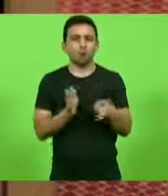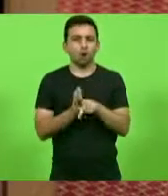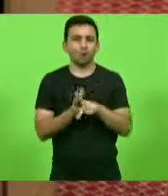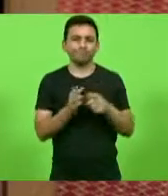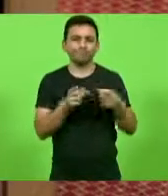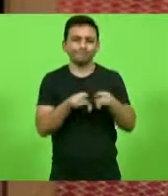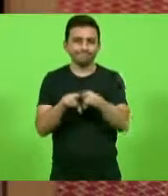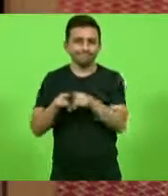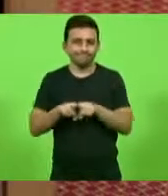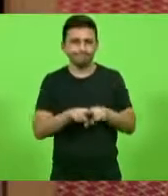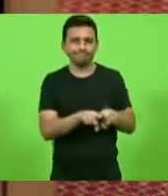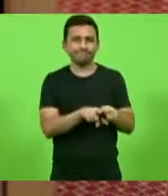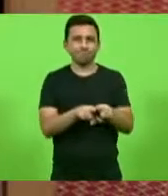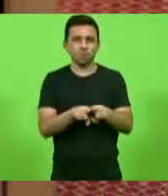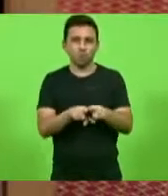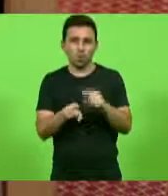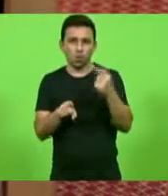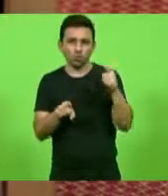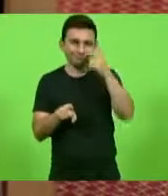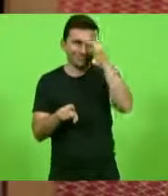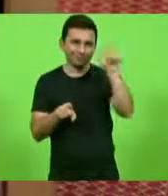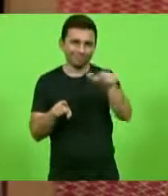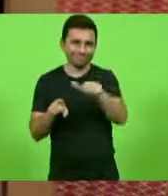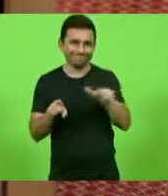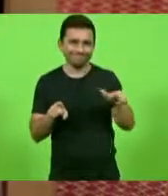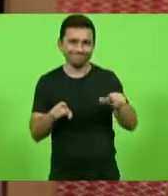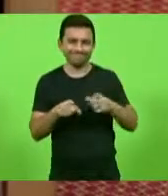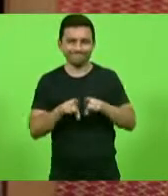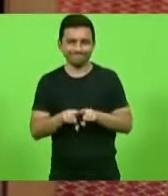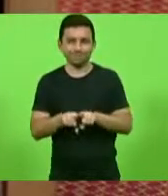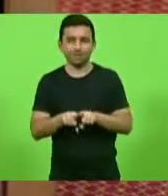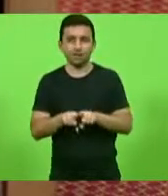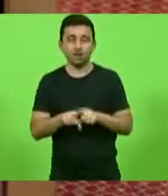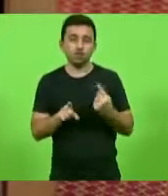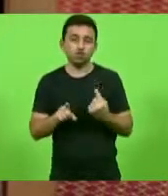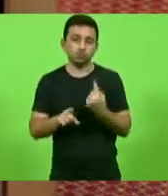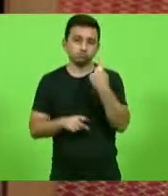vários sócios. Um deles